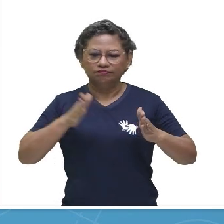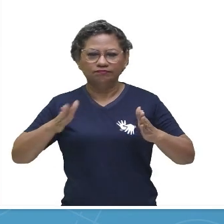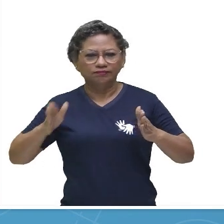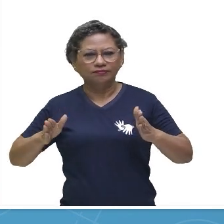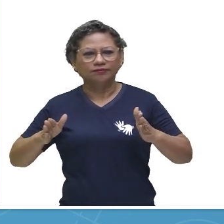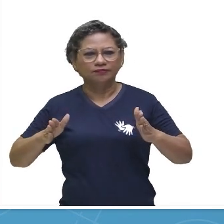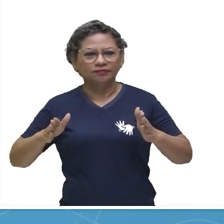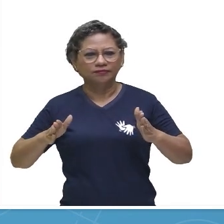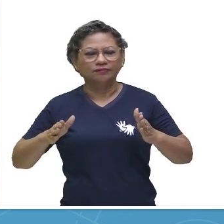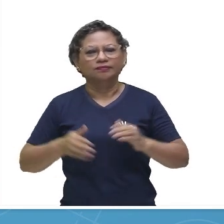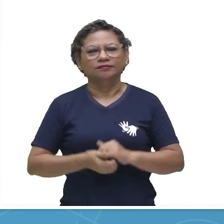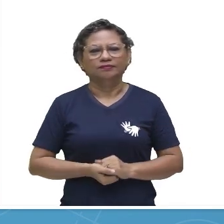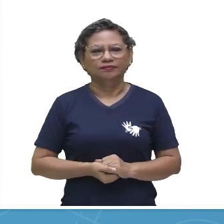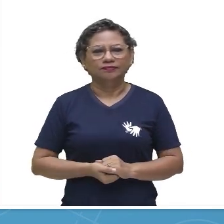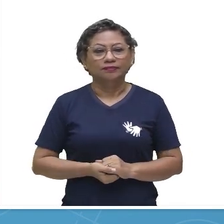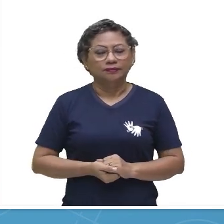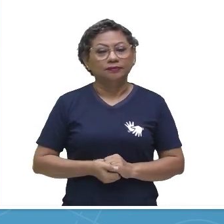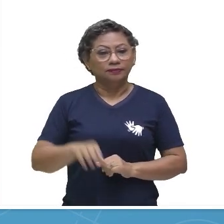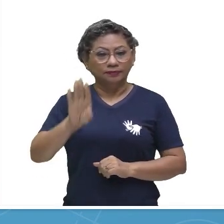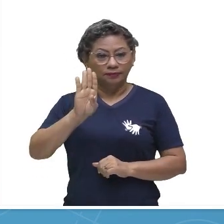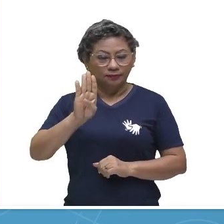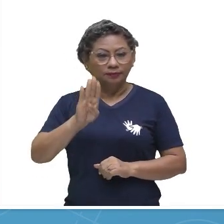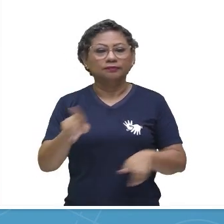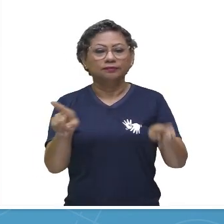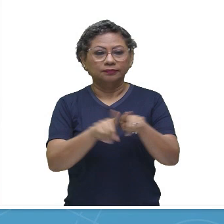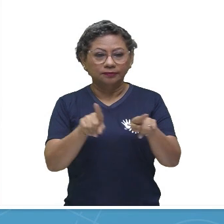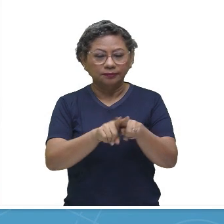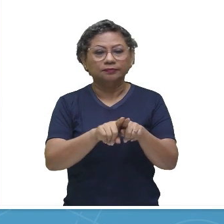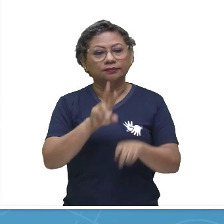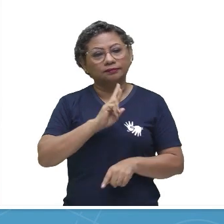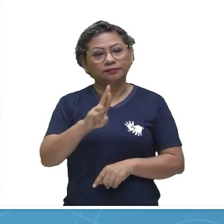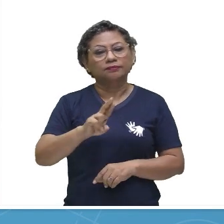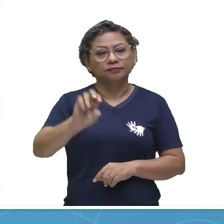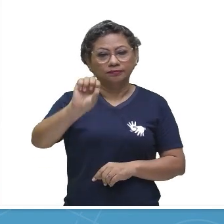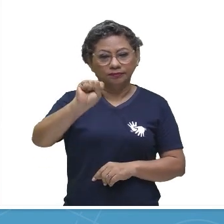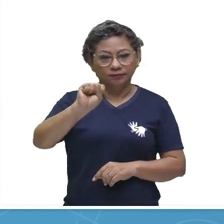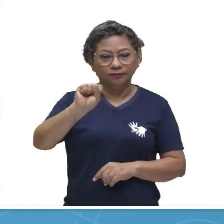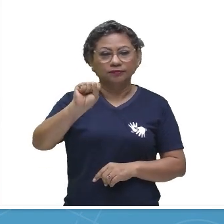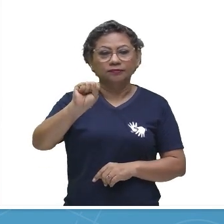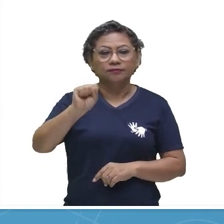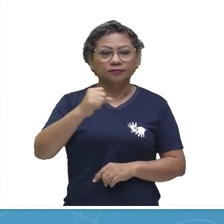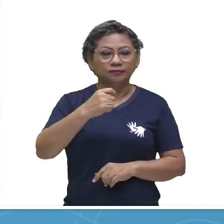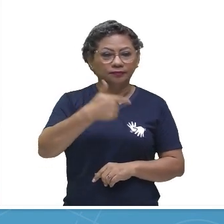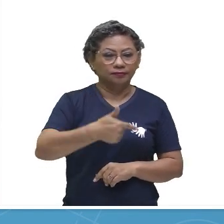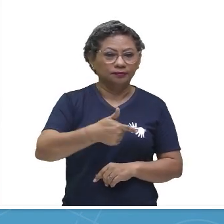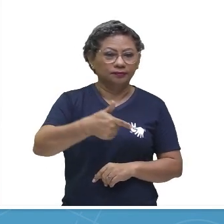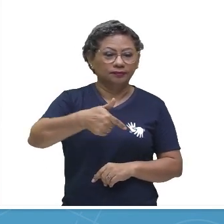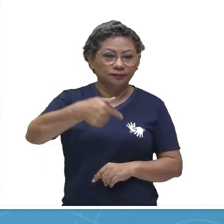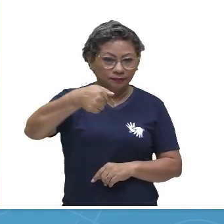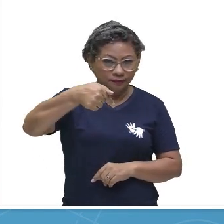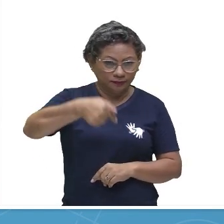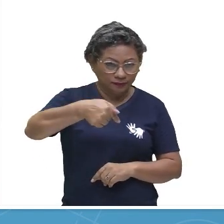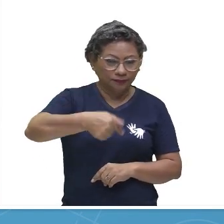a 25. Na letra B, a resposta menos 8 sobre 729. Então, nós temos aí o